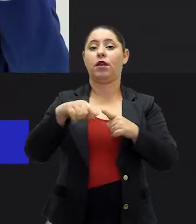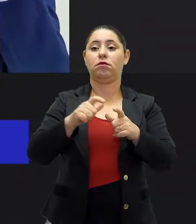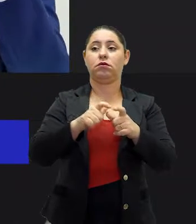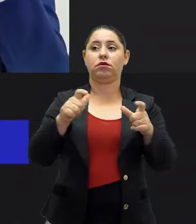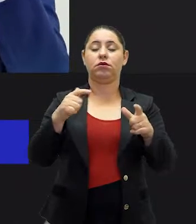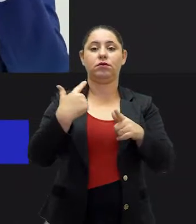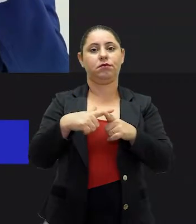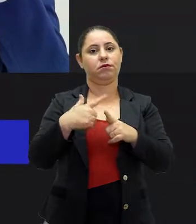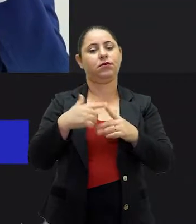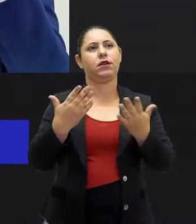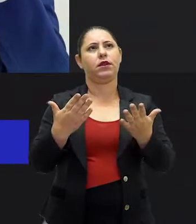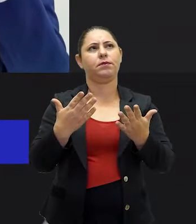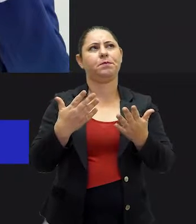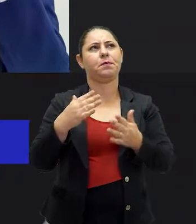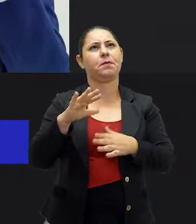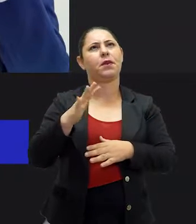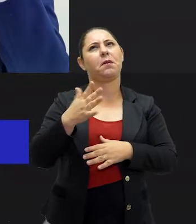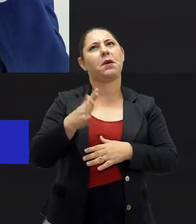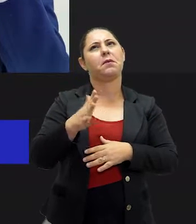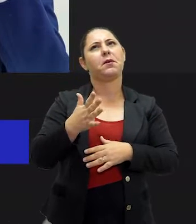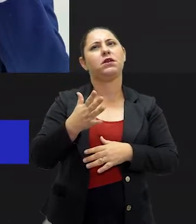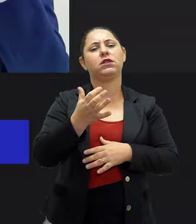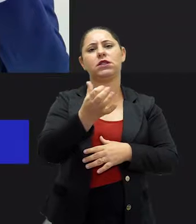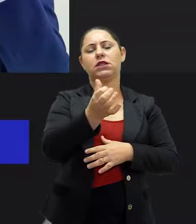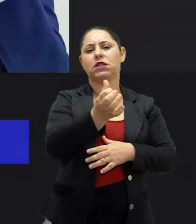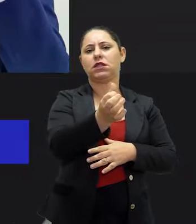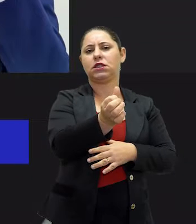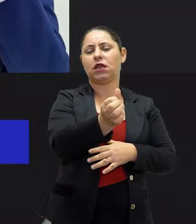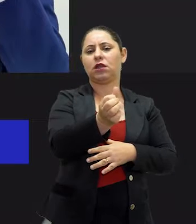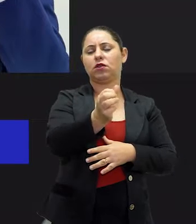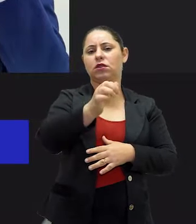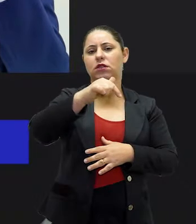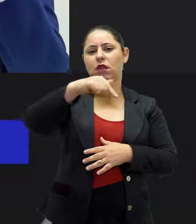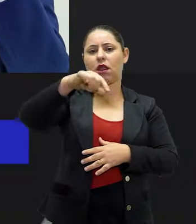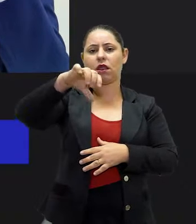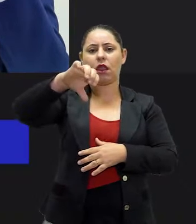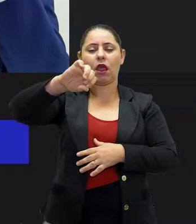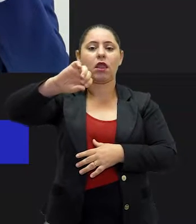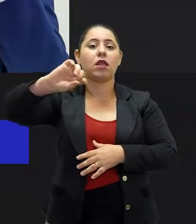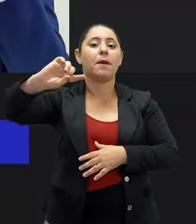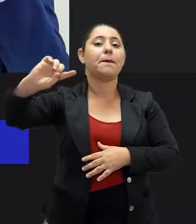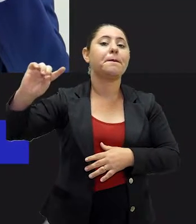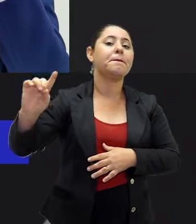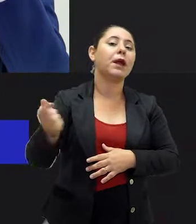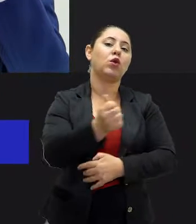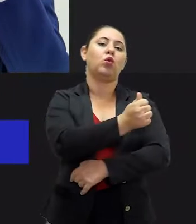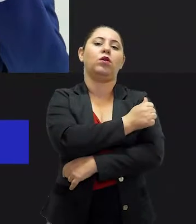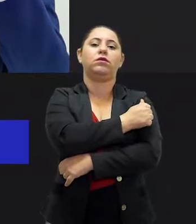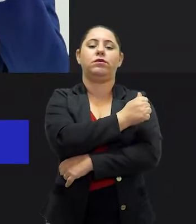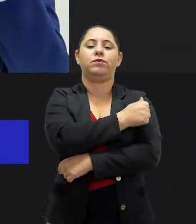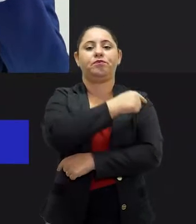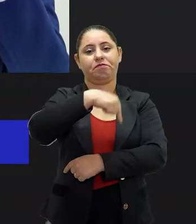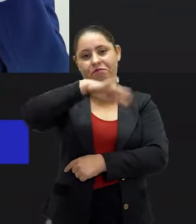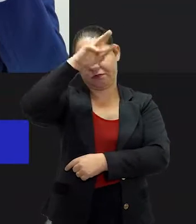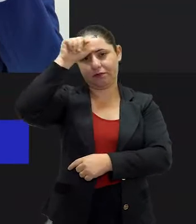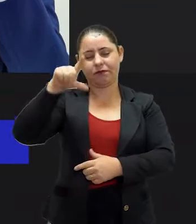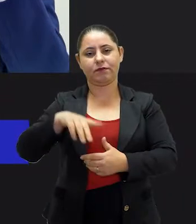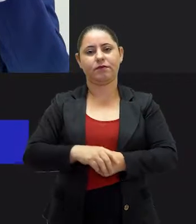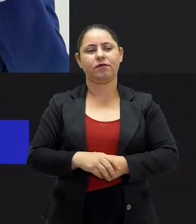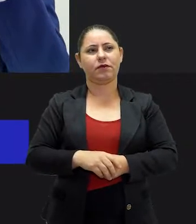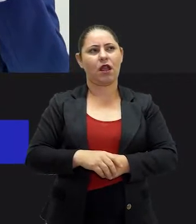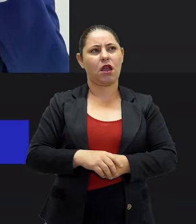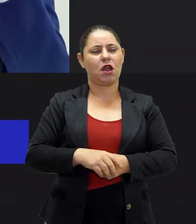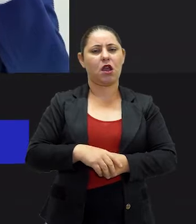demanda. Afinal de contas, são em torno de 670 mil alunos, mil estudantes no Mato Grosso do